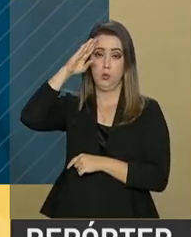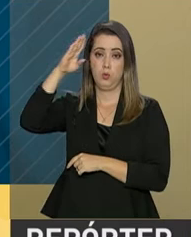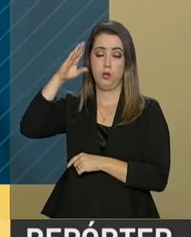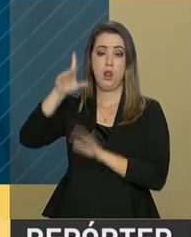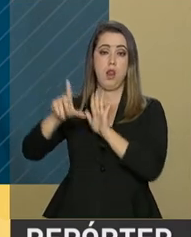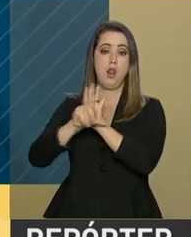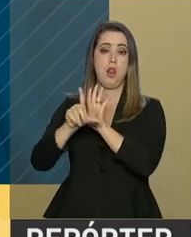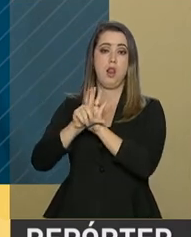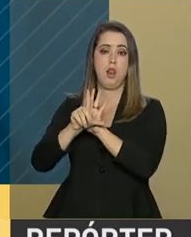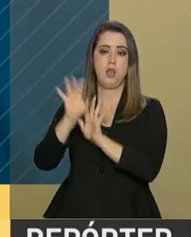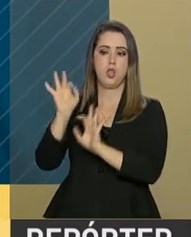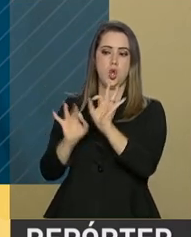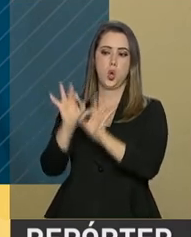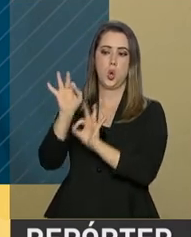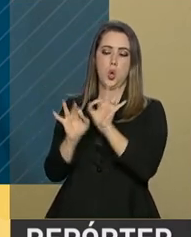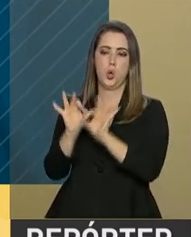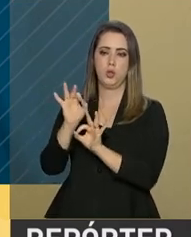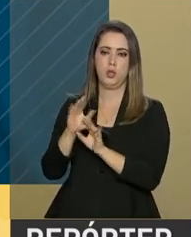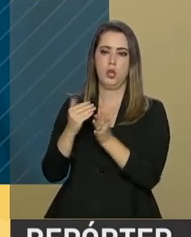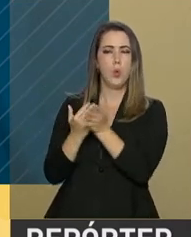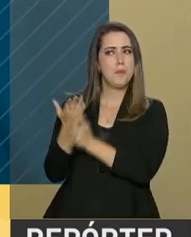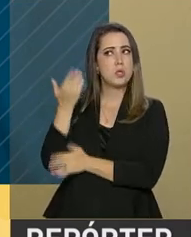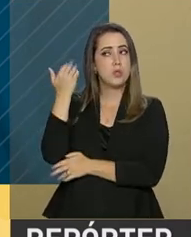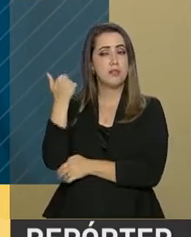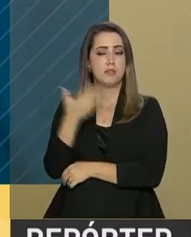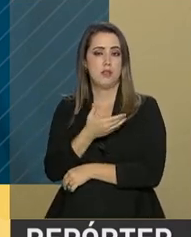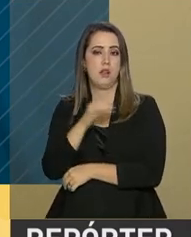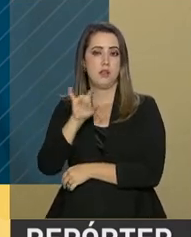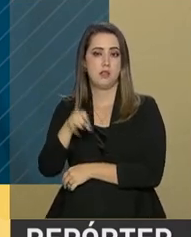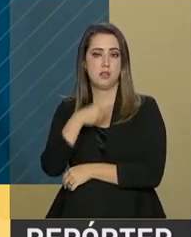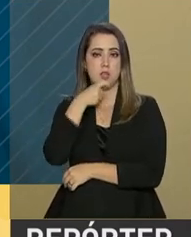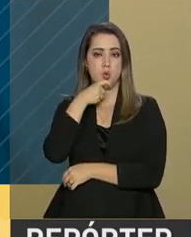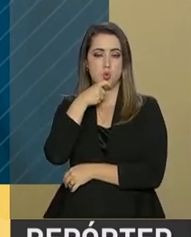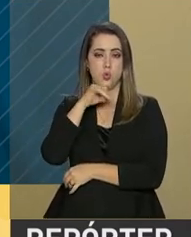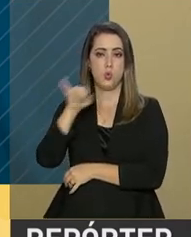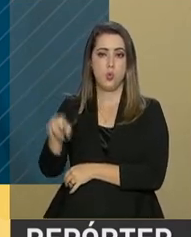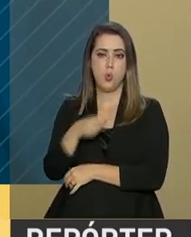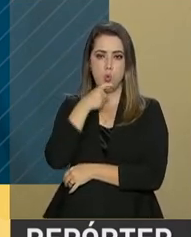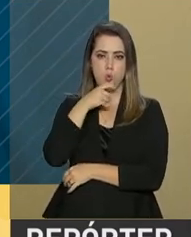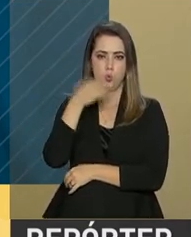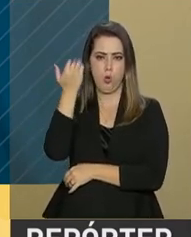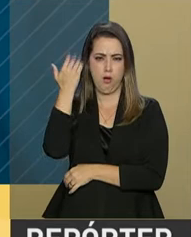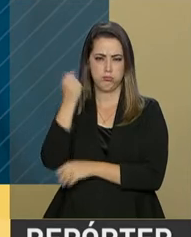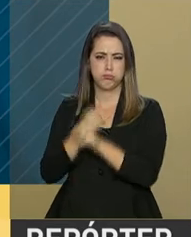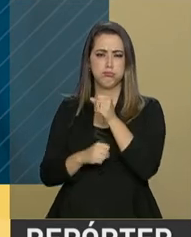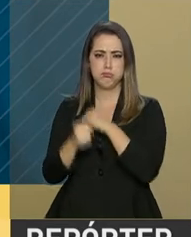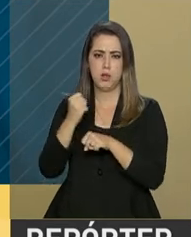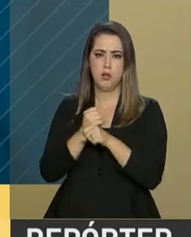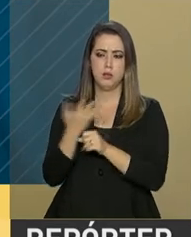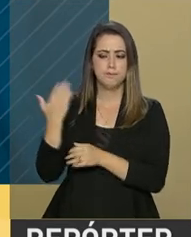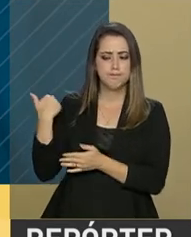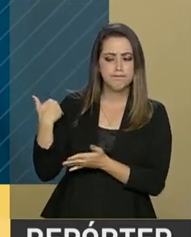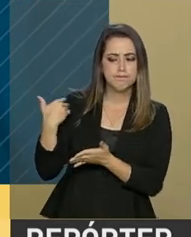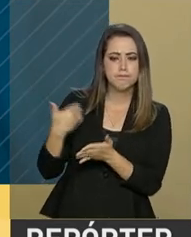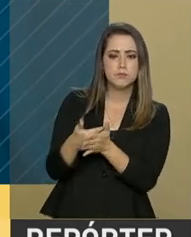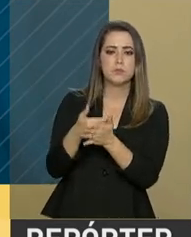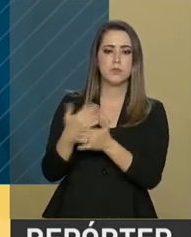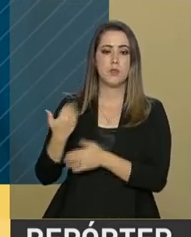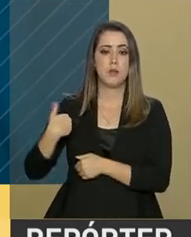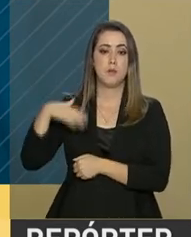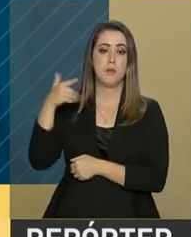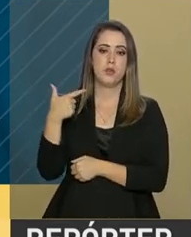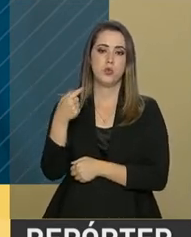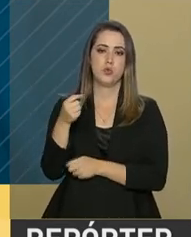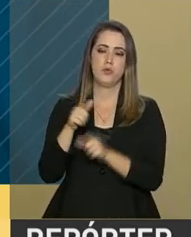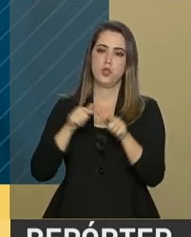junho de domingo passado de 2017 então nos últimos meses do ano passado e no início deste ano mais de 20